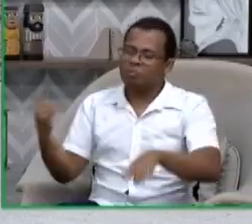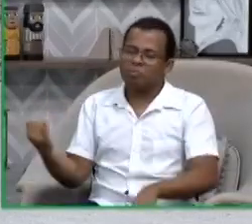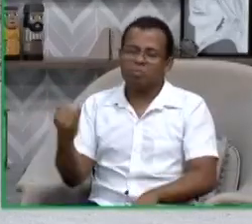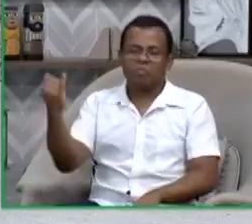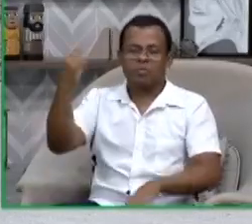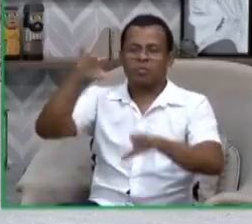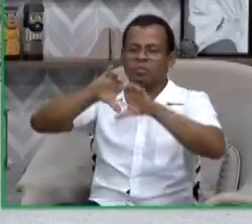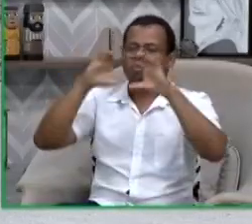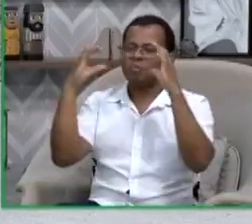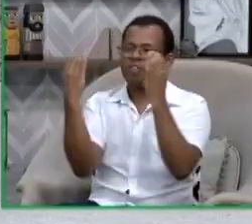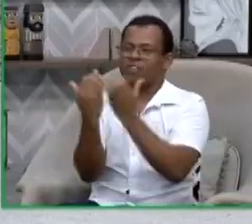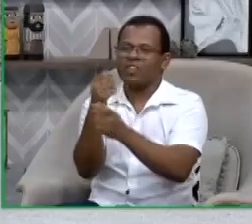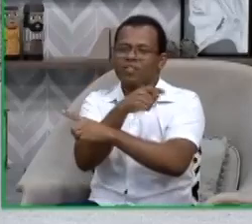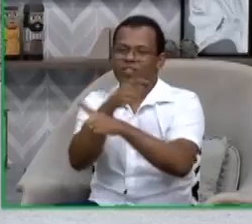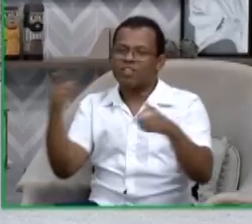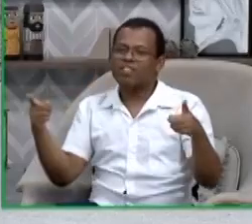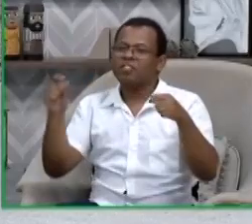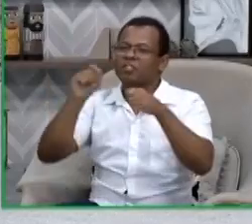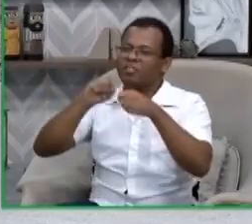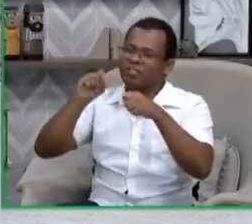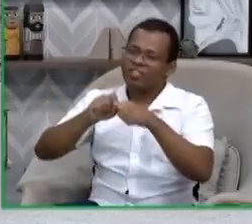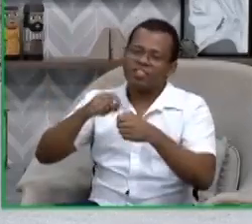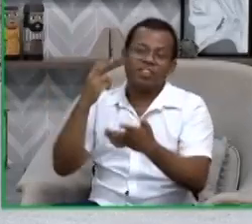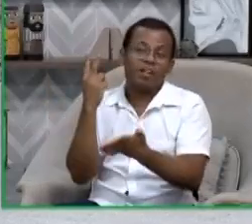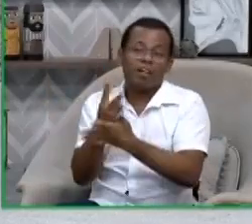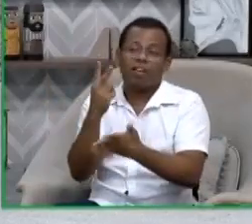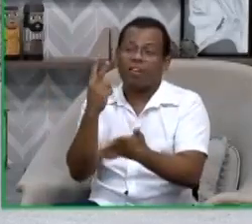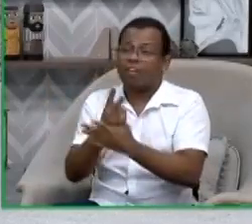evento como esse que vocês estão promovendo, sempre